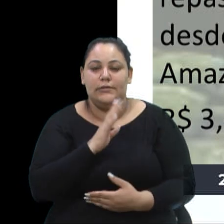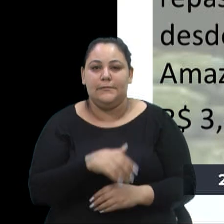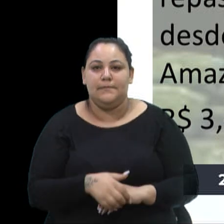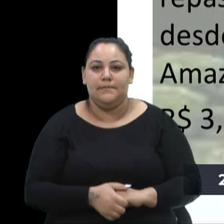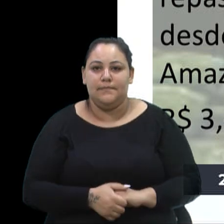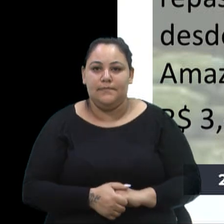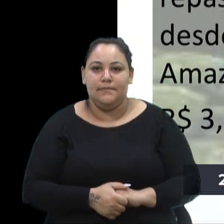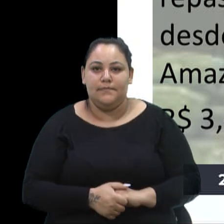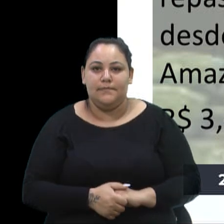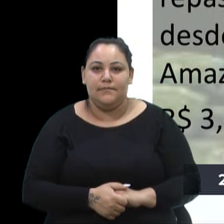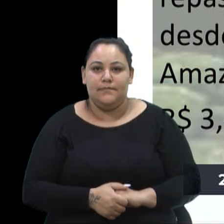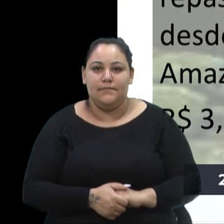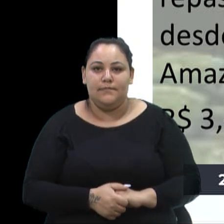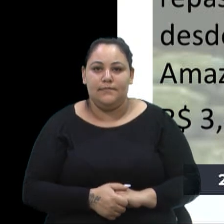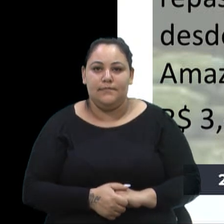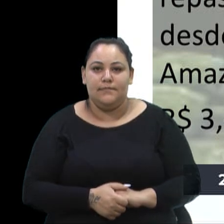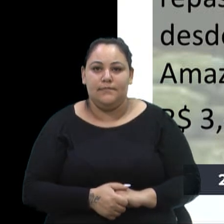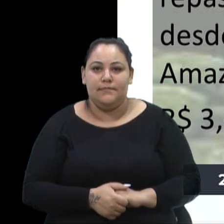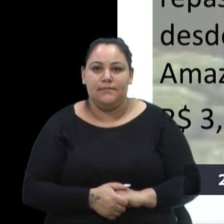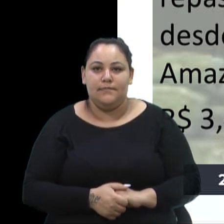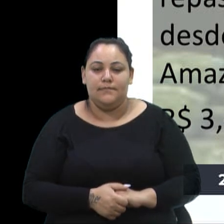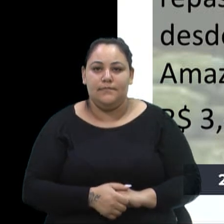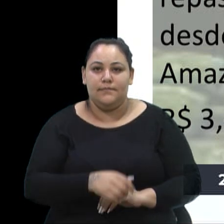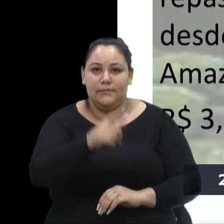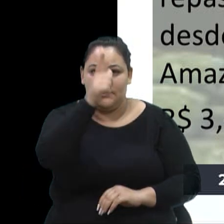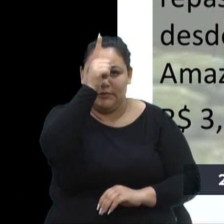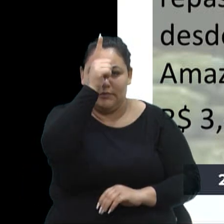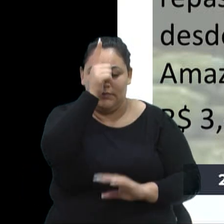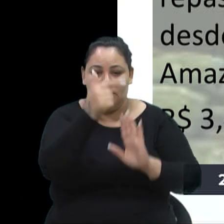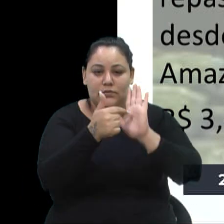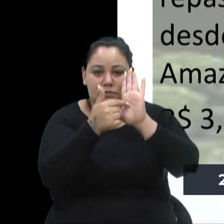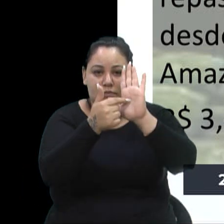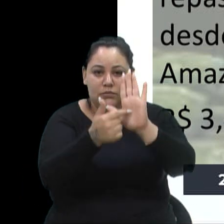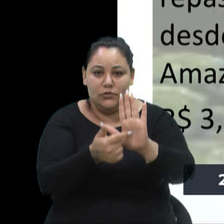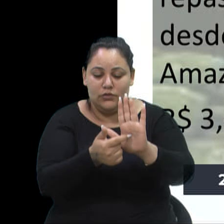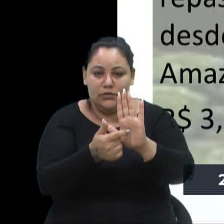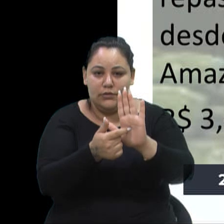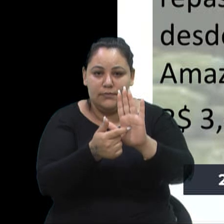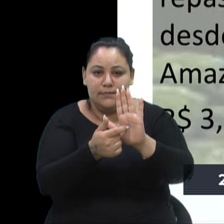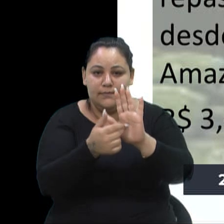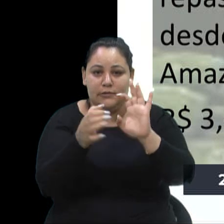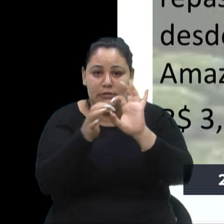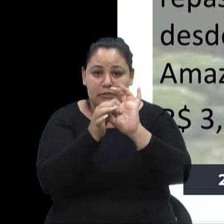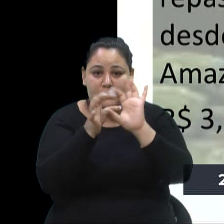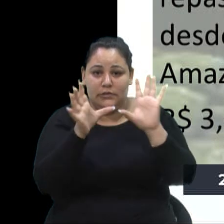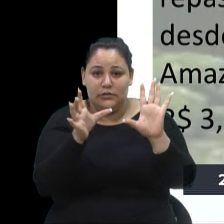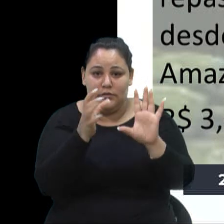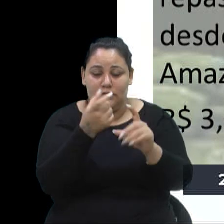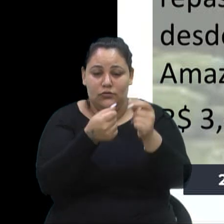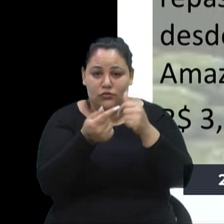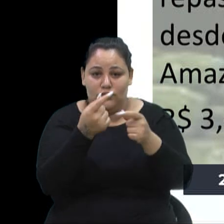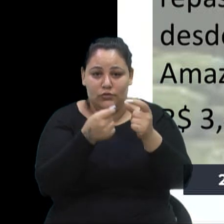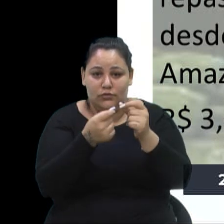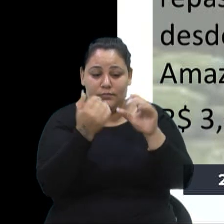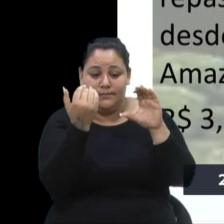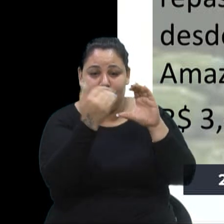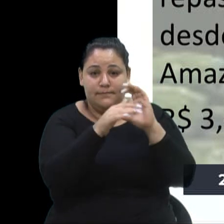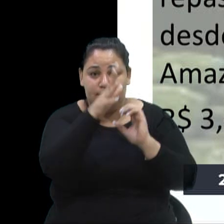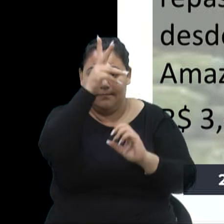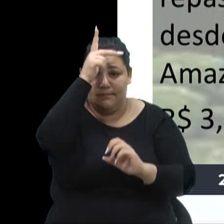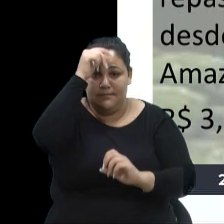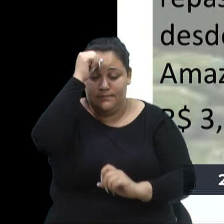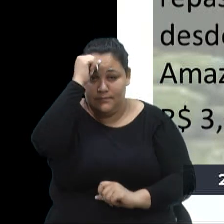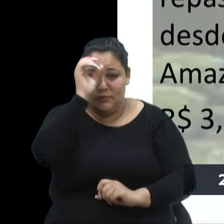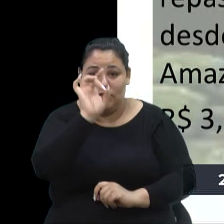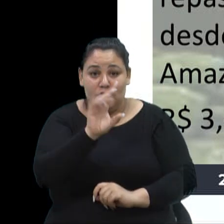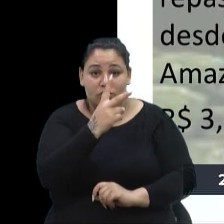Financiamento ambiental. A Alemanha sinaliza o desbloqueio de repasses e a retomada do Fundo Amazônia. Só em 2019,